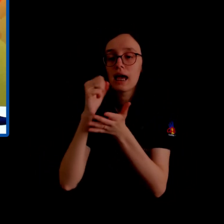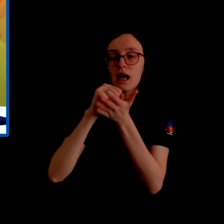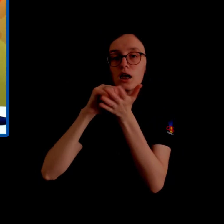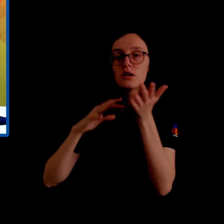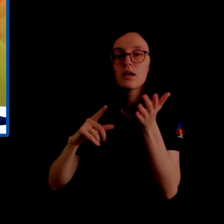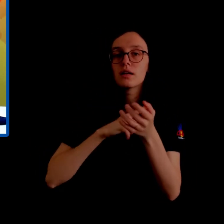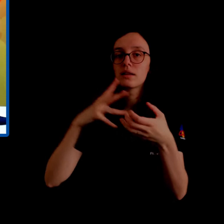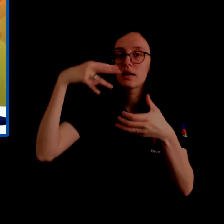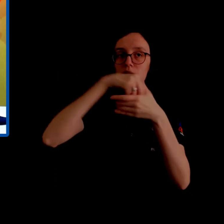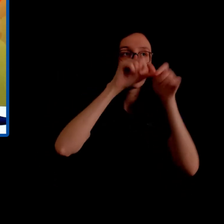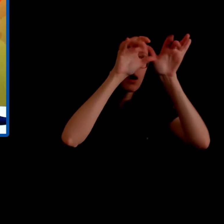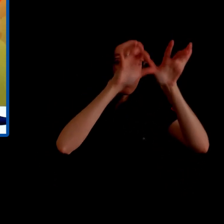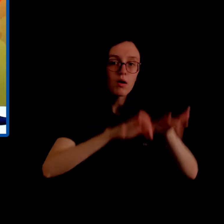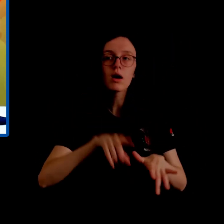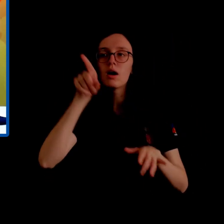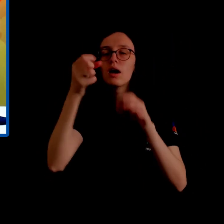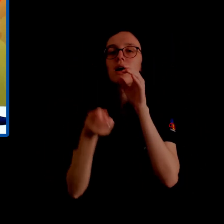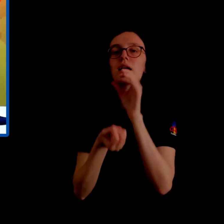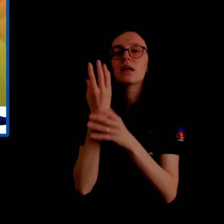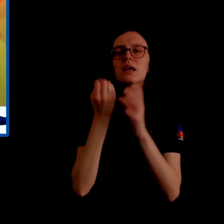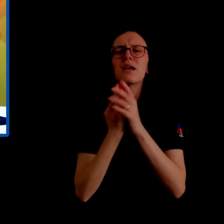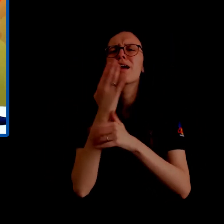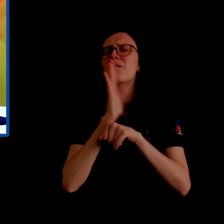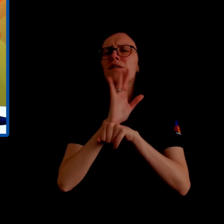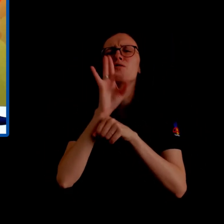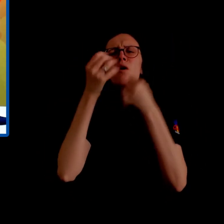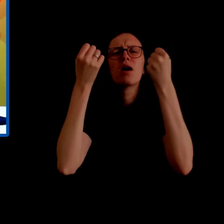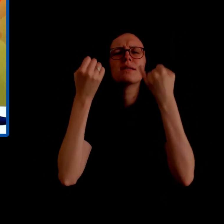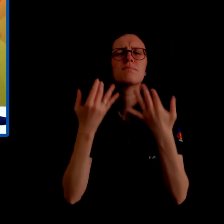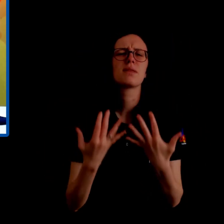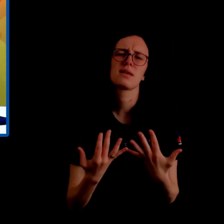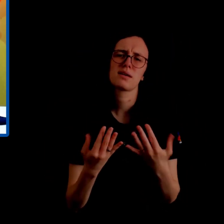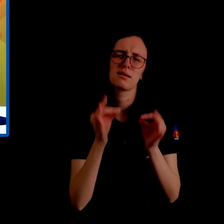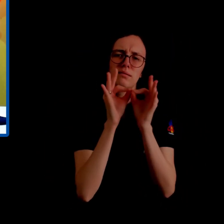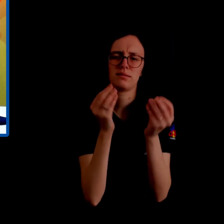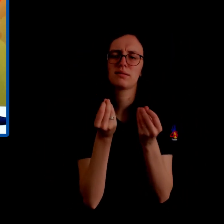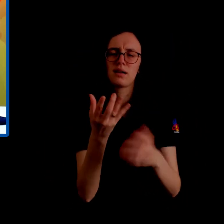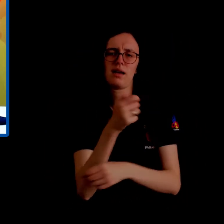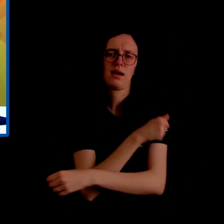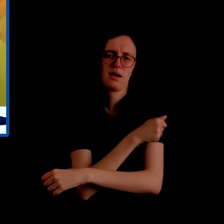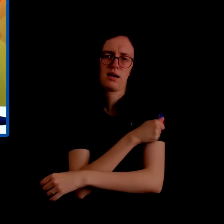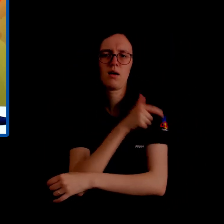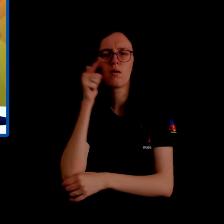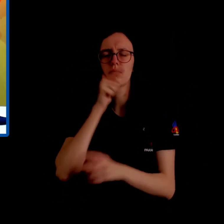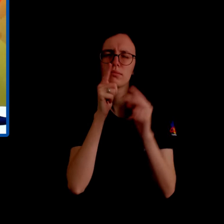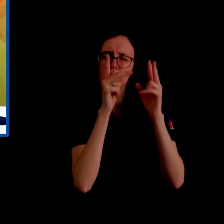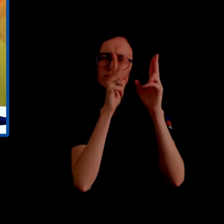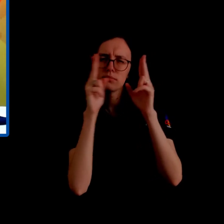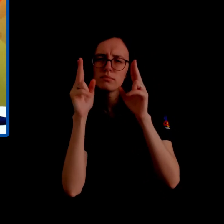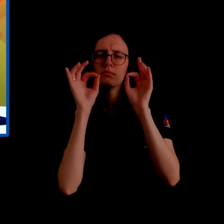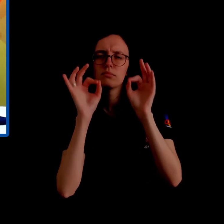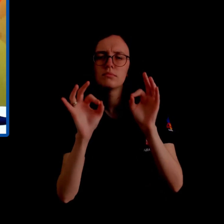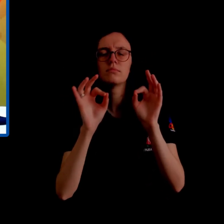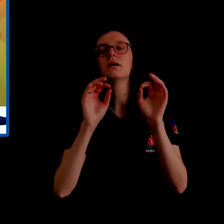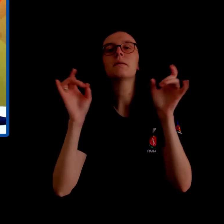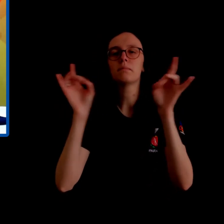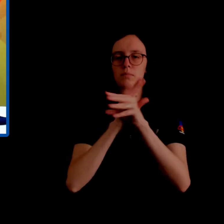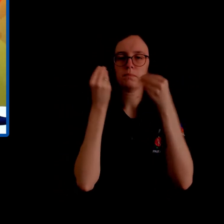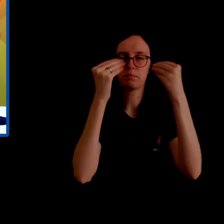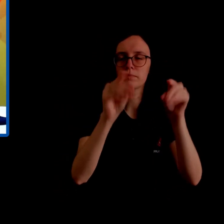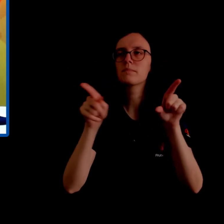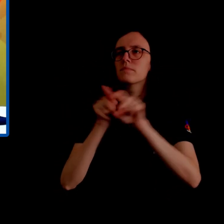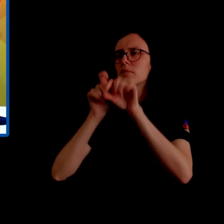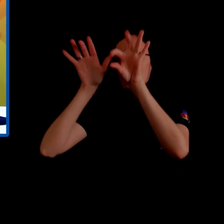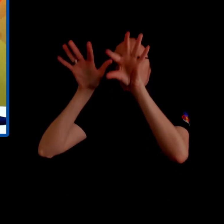lá no formulário, cria um videozinho explicativo para o seu aluno, edita o seu formulário e posta